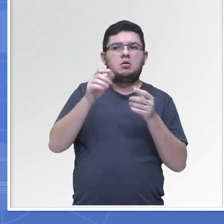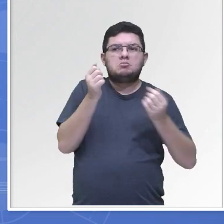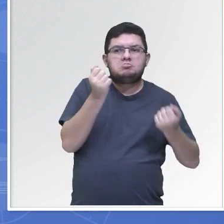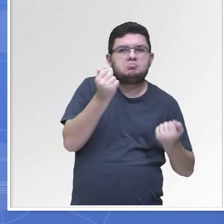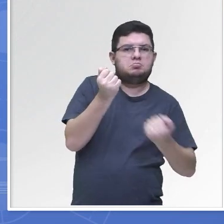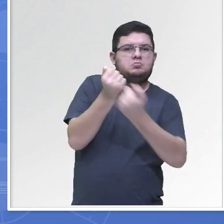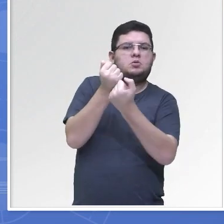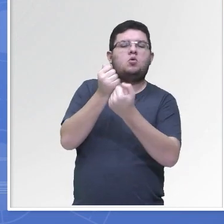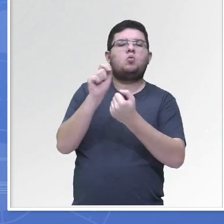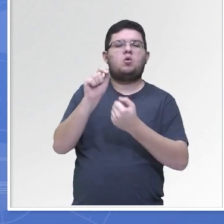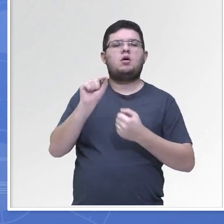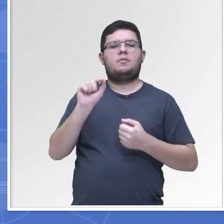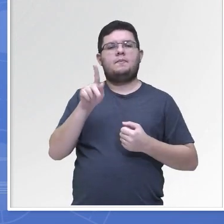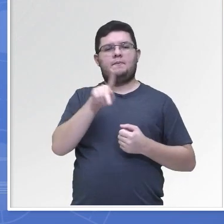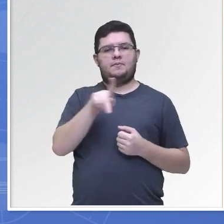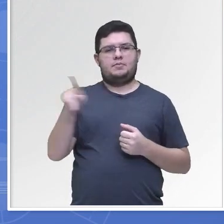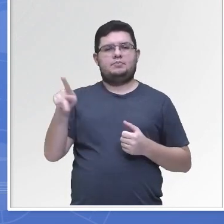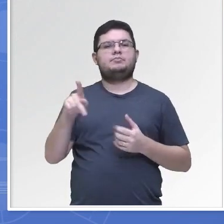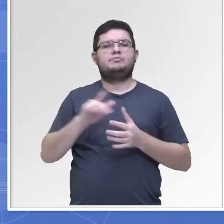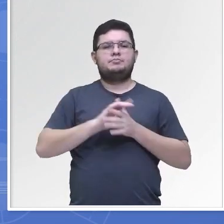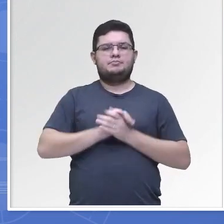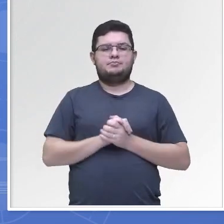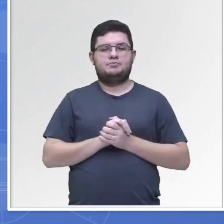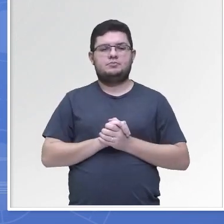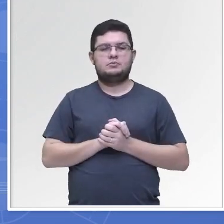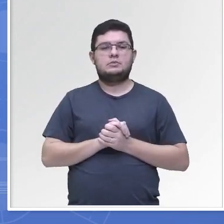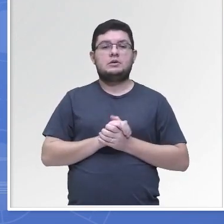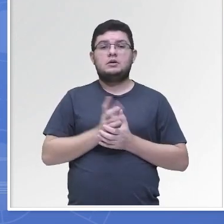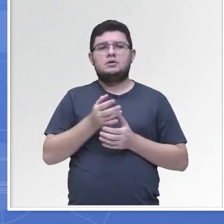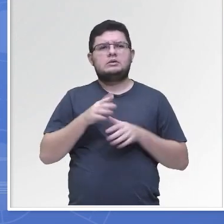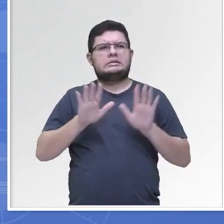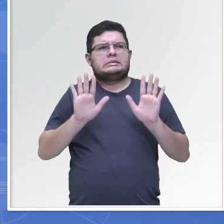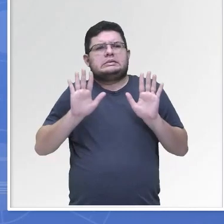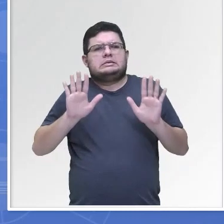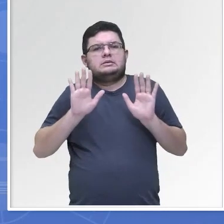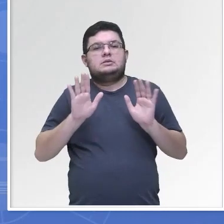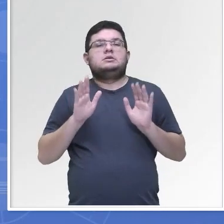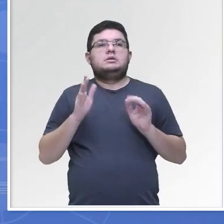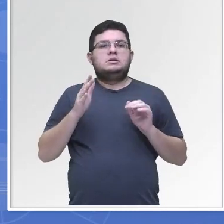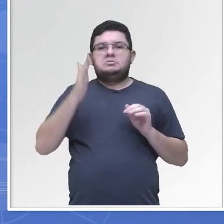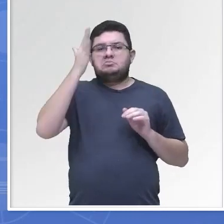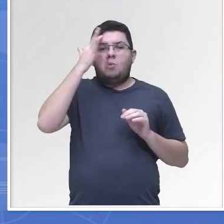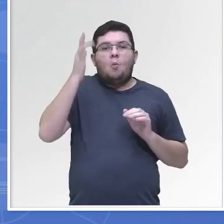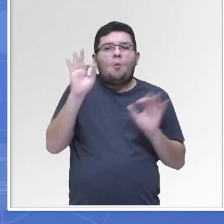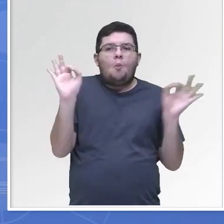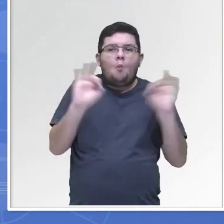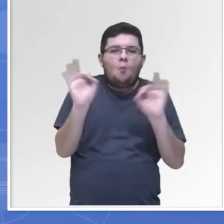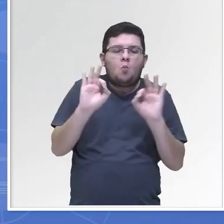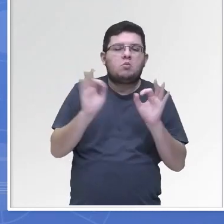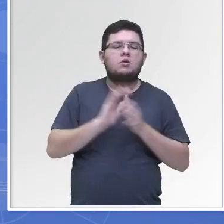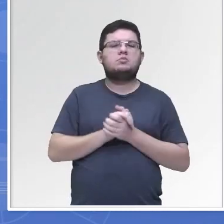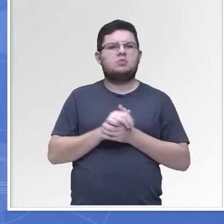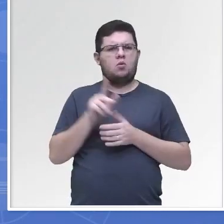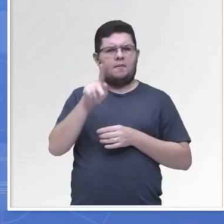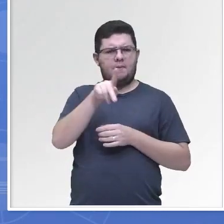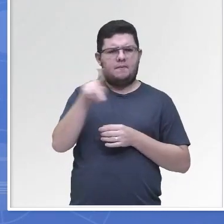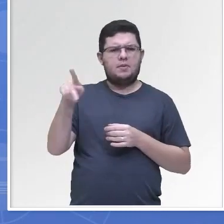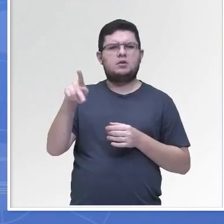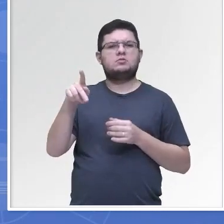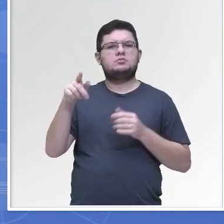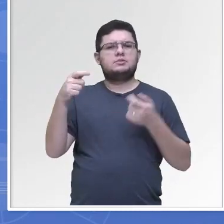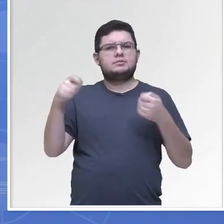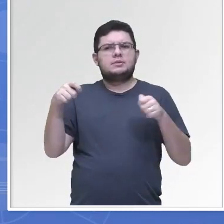o presidente. Então vamos lá, olha aqui, não entendi, vou facilitar. Eu tenho o presidente, ele precisa de todo o apoio